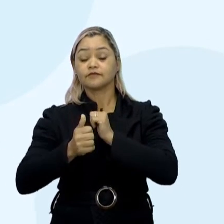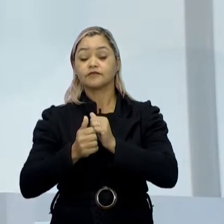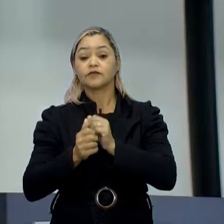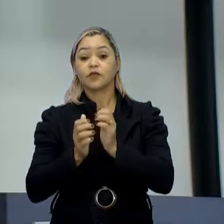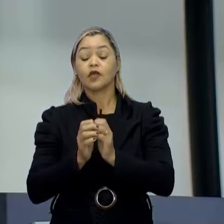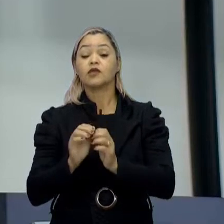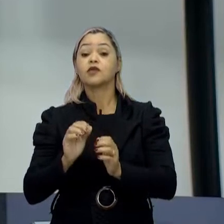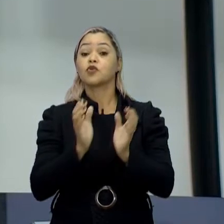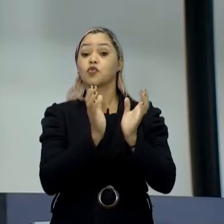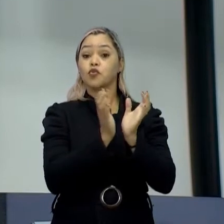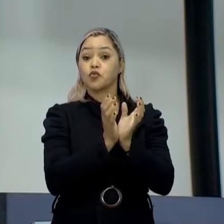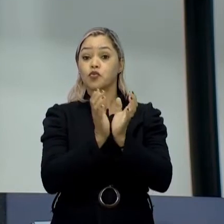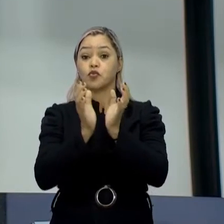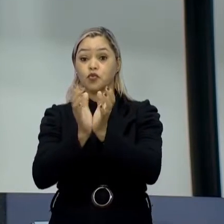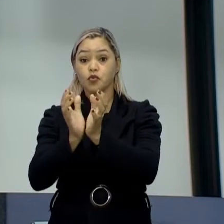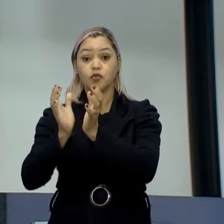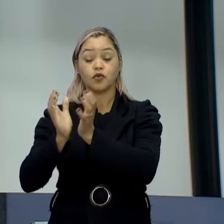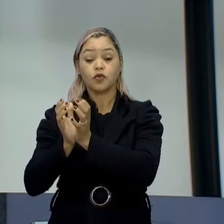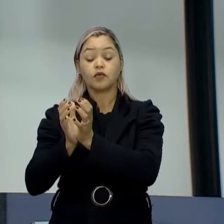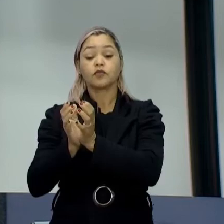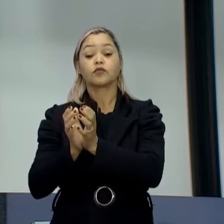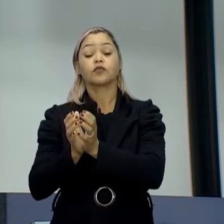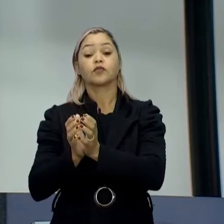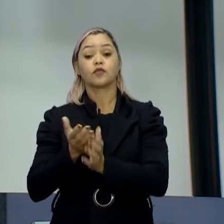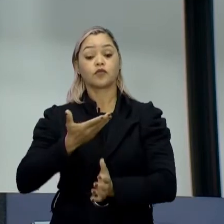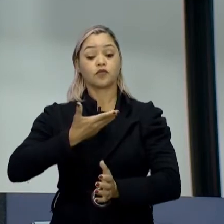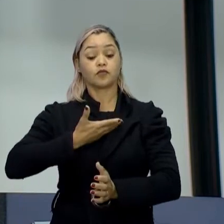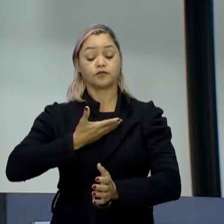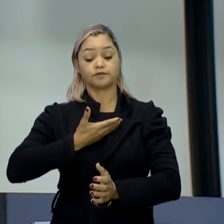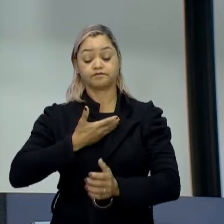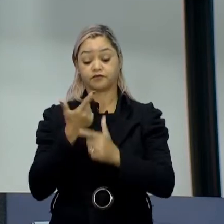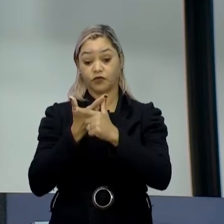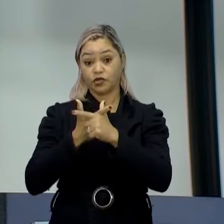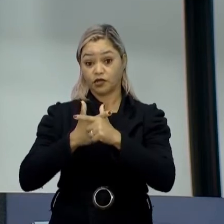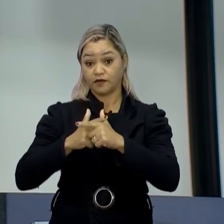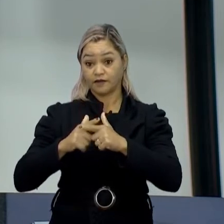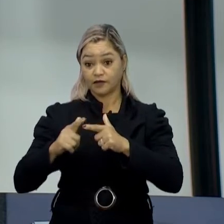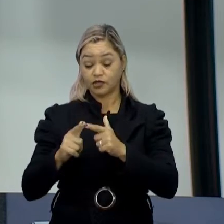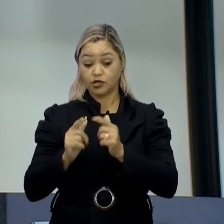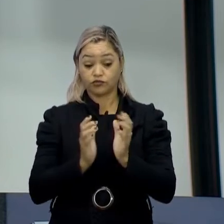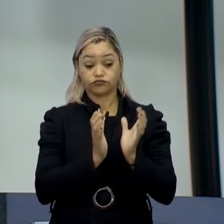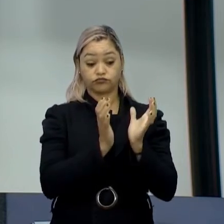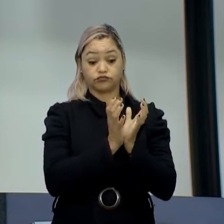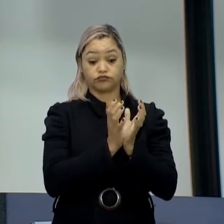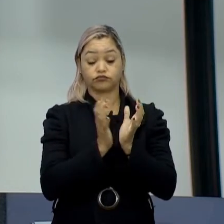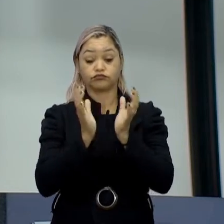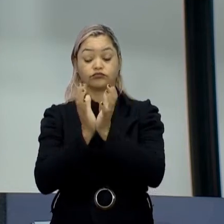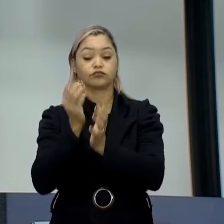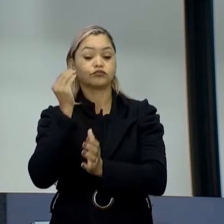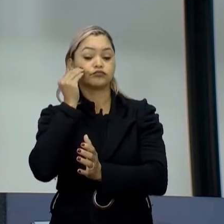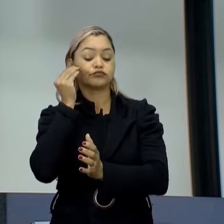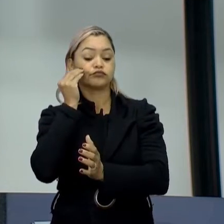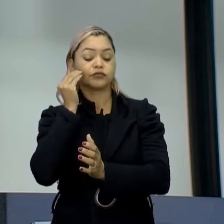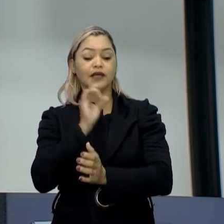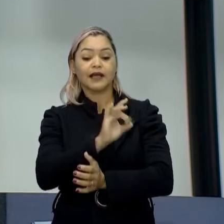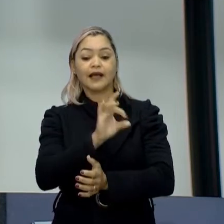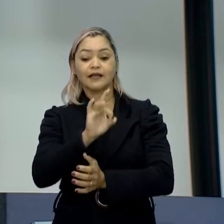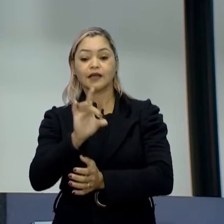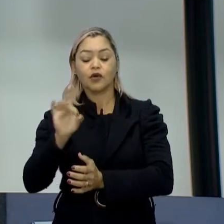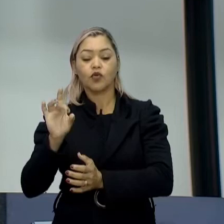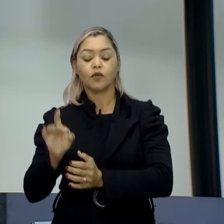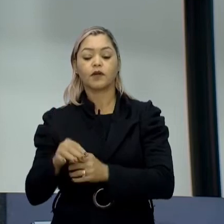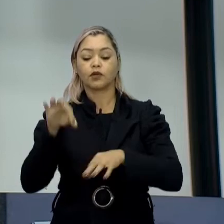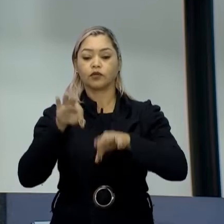grupos passavam por colegas que dividiram-se e experimentaram cada uma